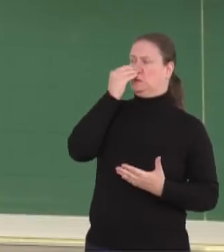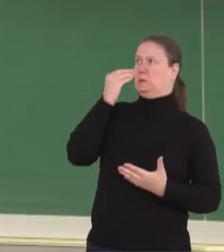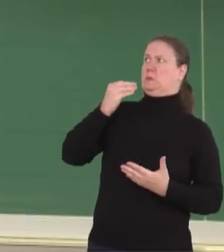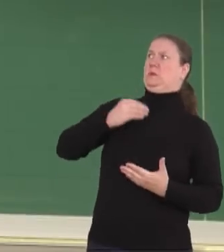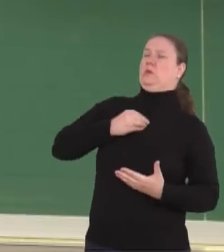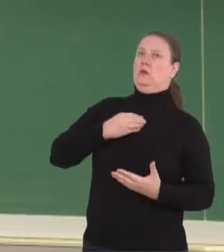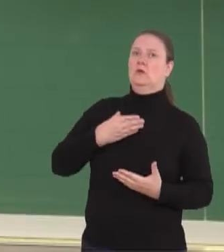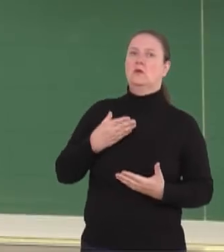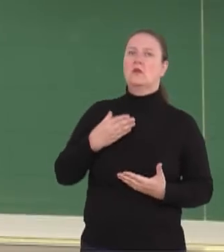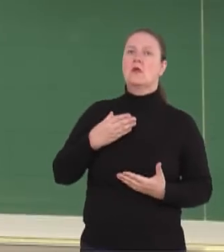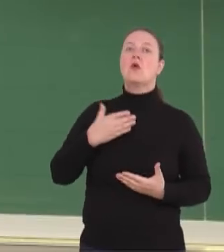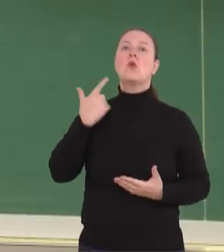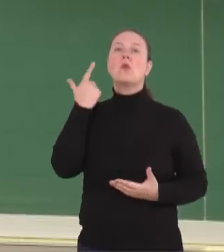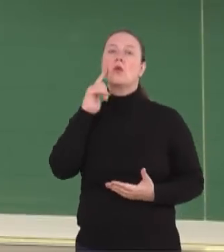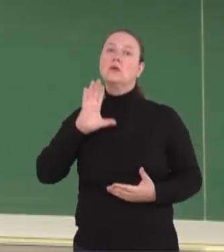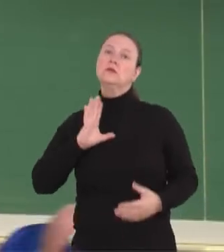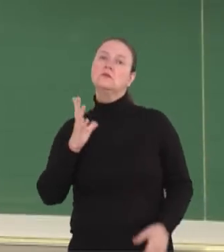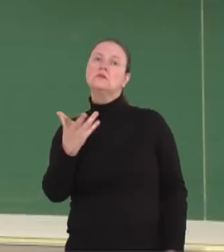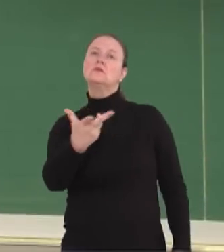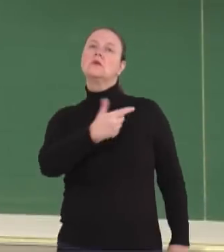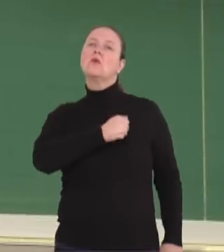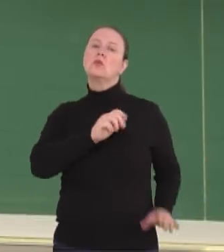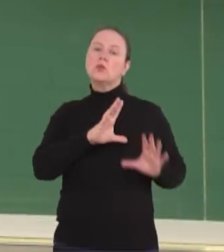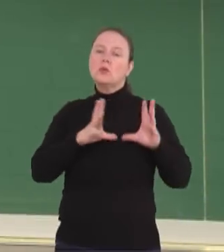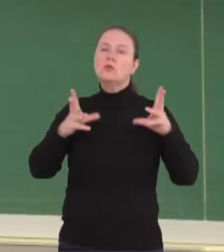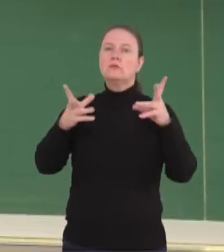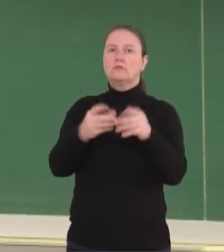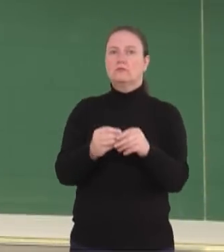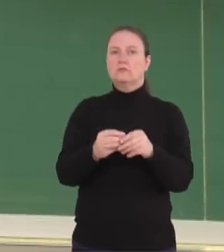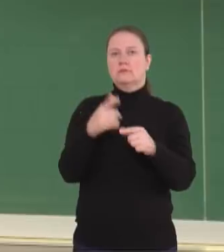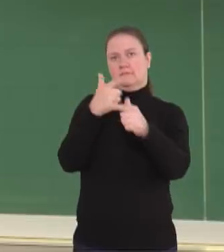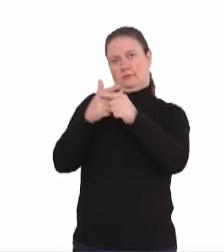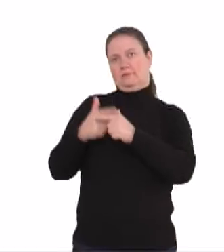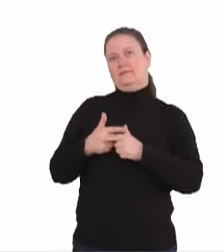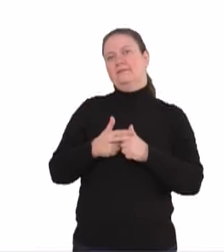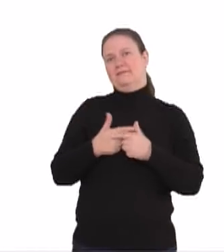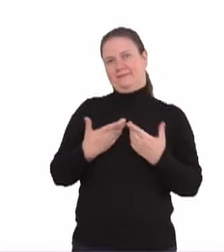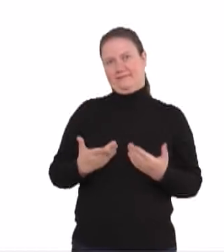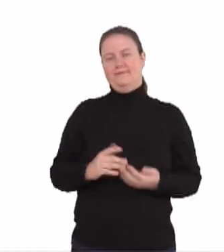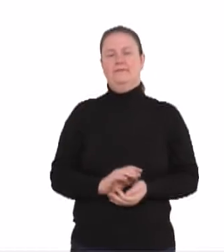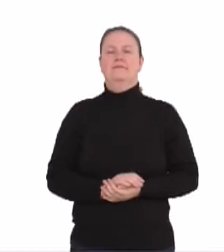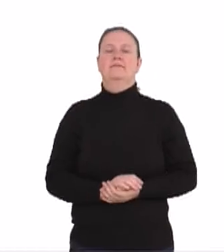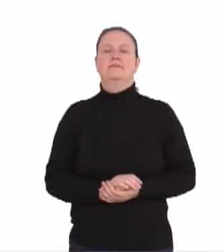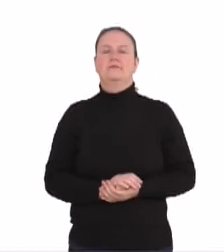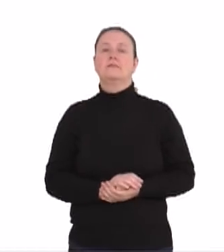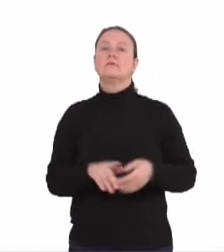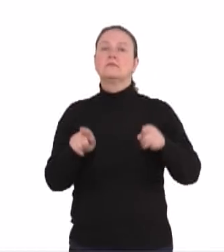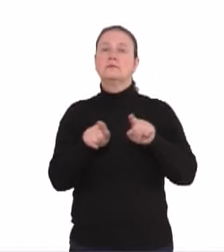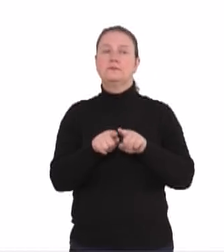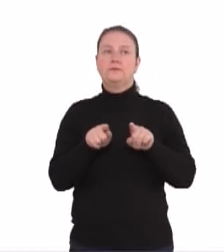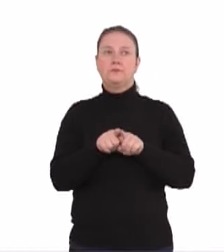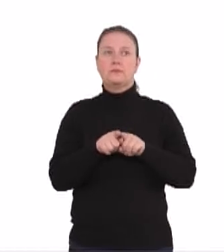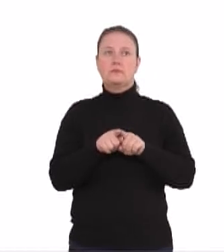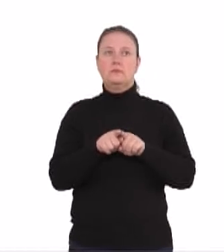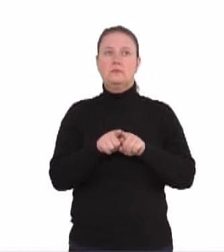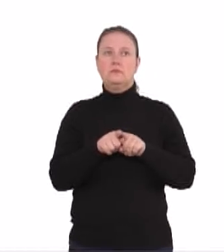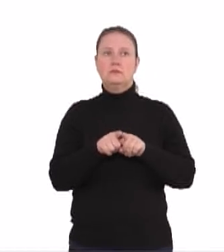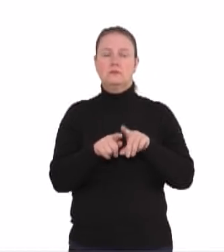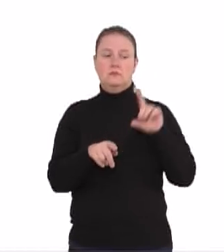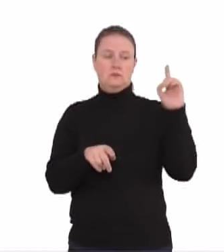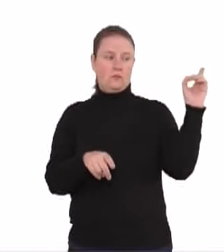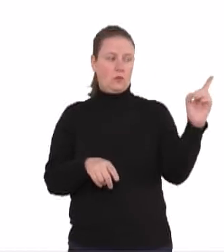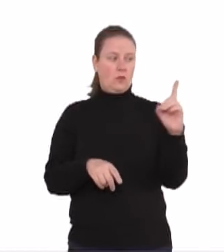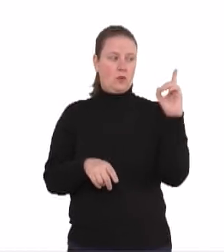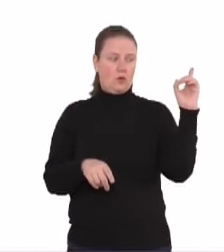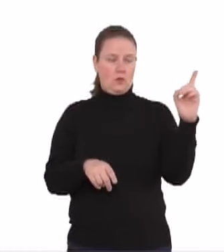acabou salvando ali a todos, né, solucionando o conflito. Quem marcou ali que Deus da guerra